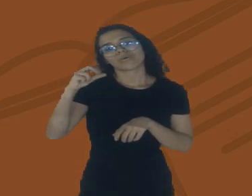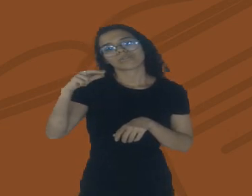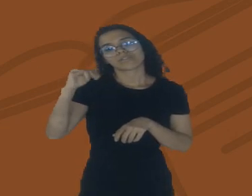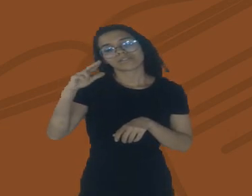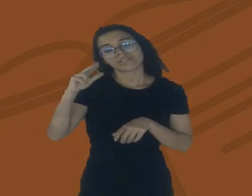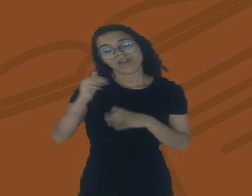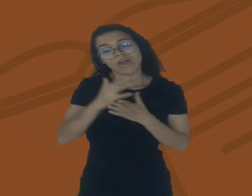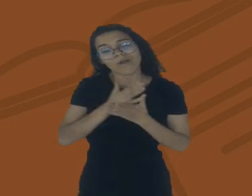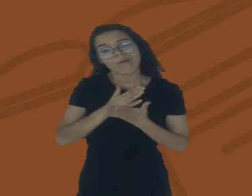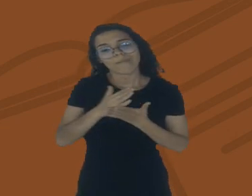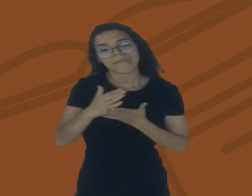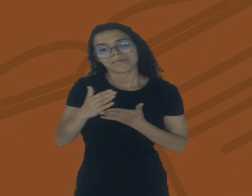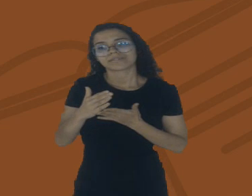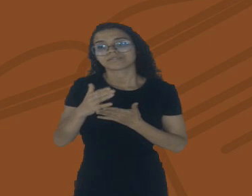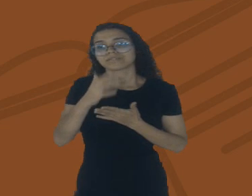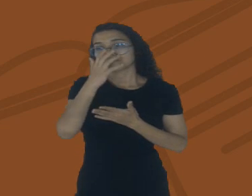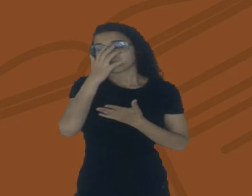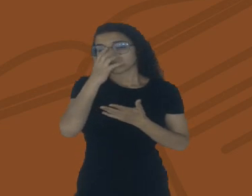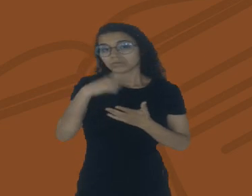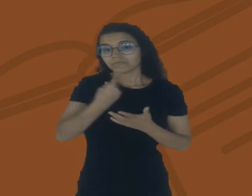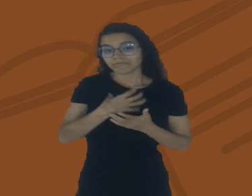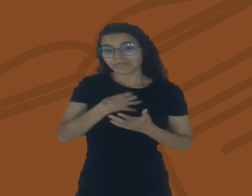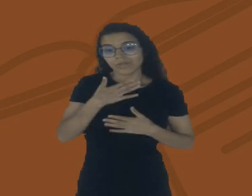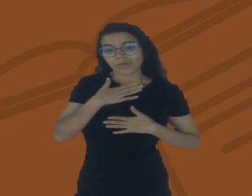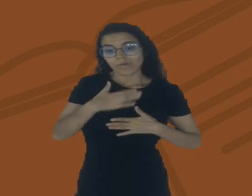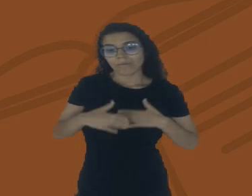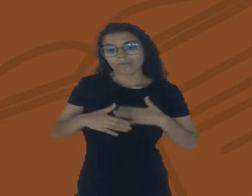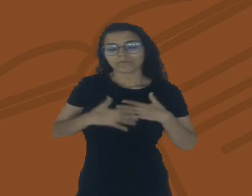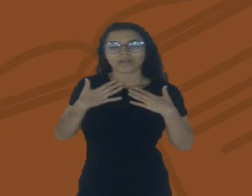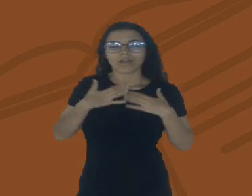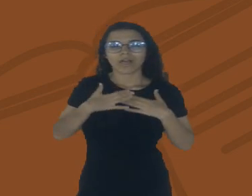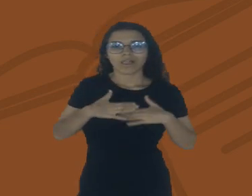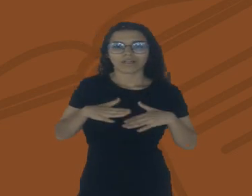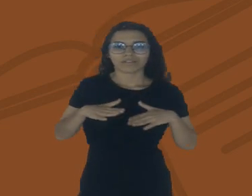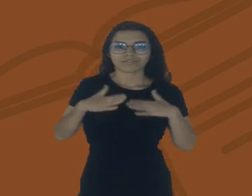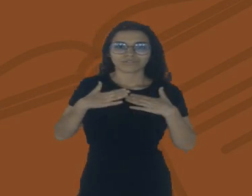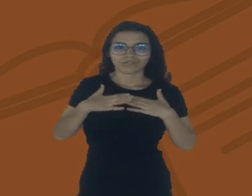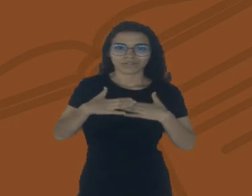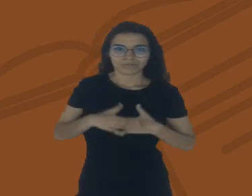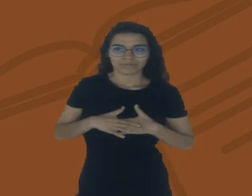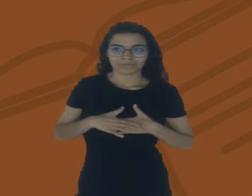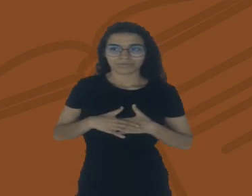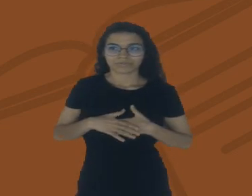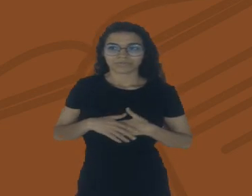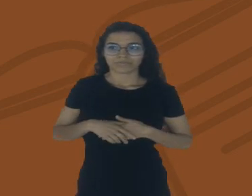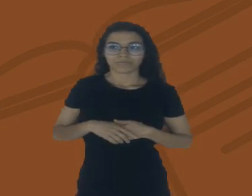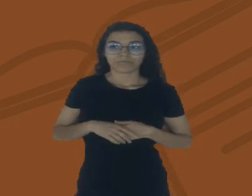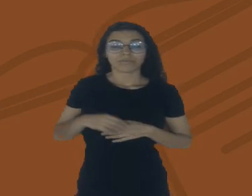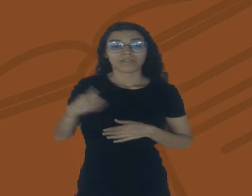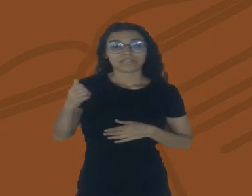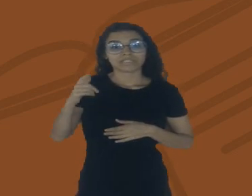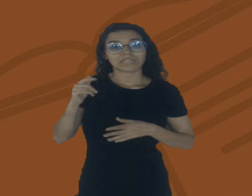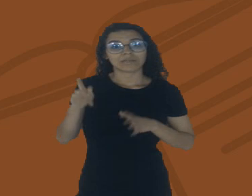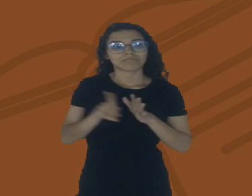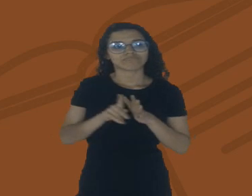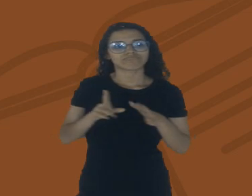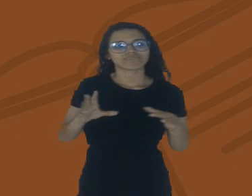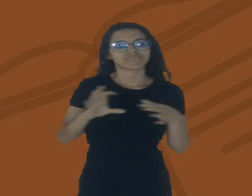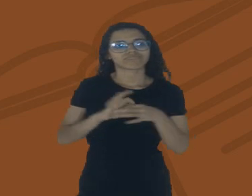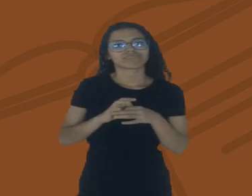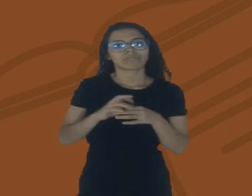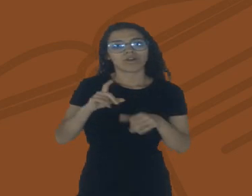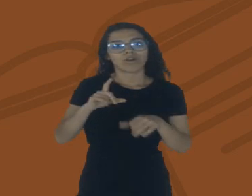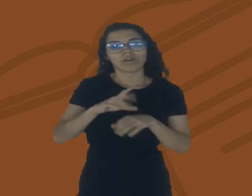começa a ficar mais relaxado. Então, é um hormônio que está extremamente ligado a essa questão do controle do nosso